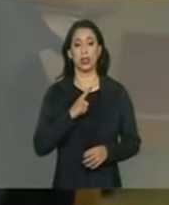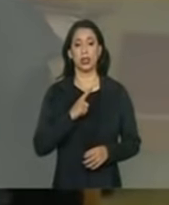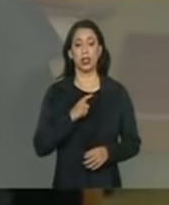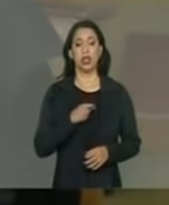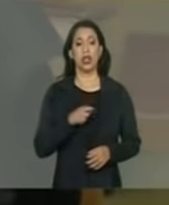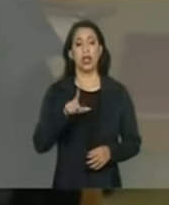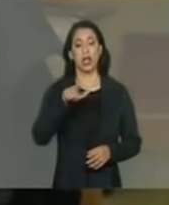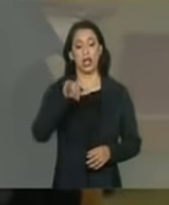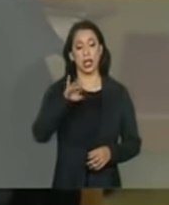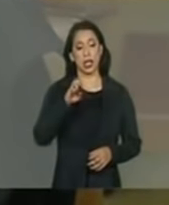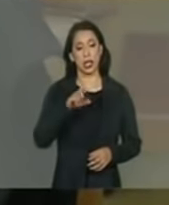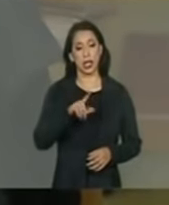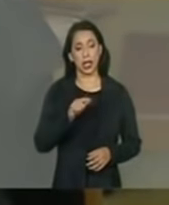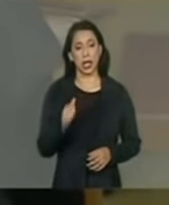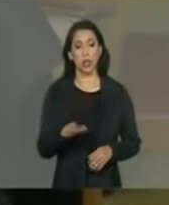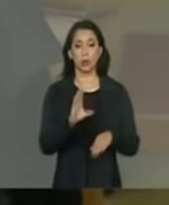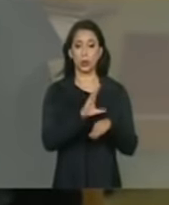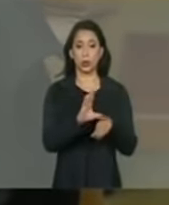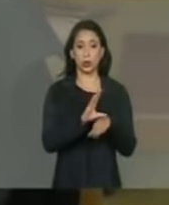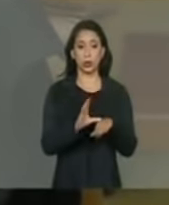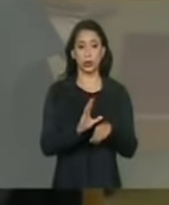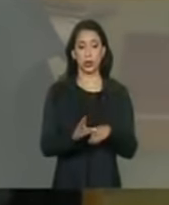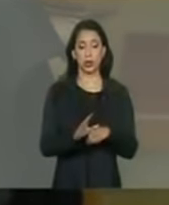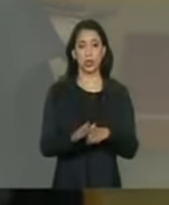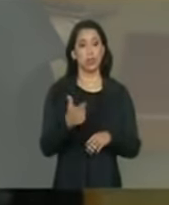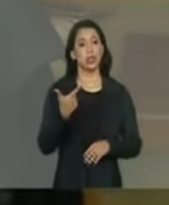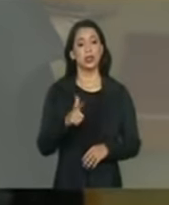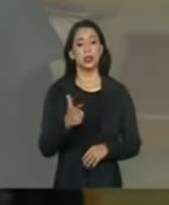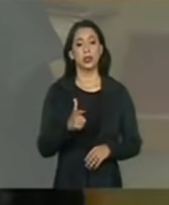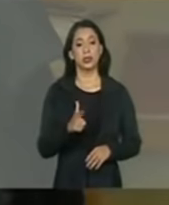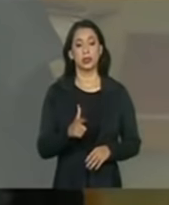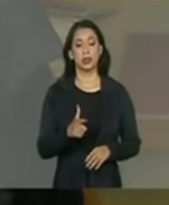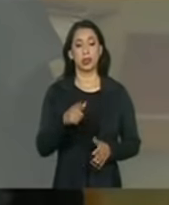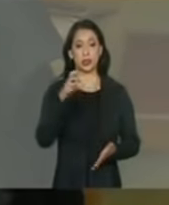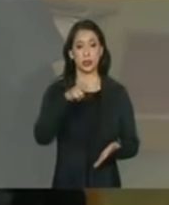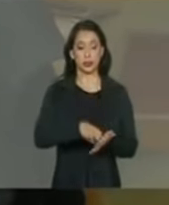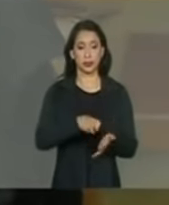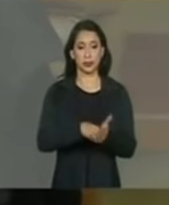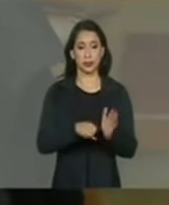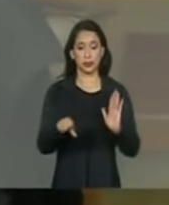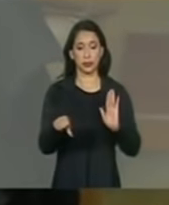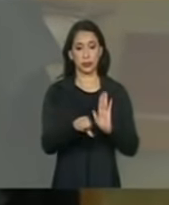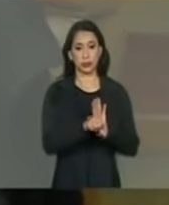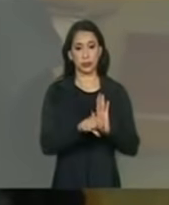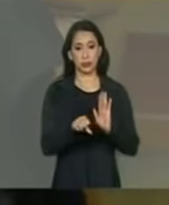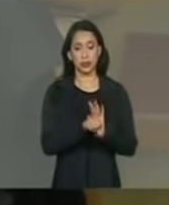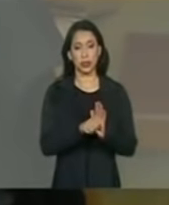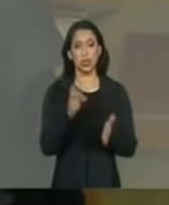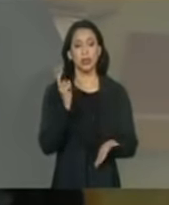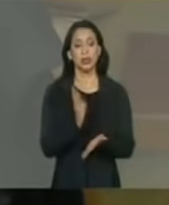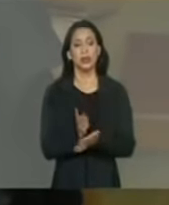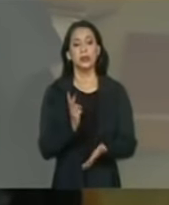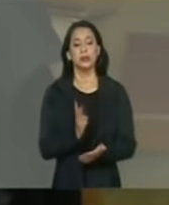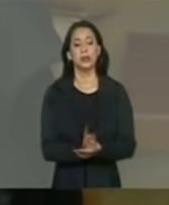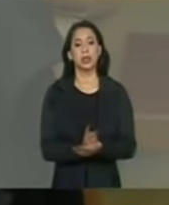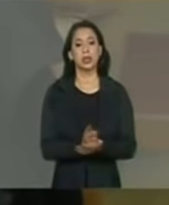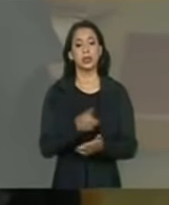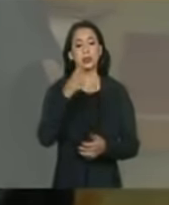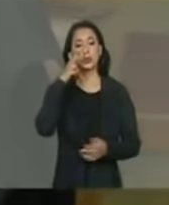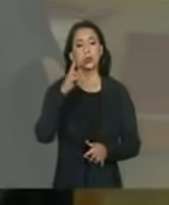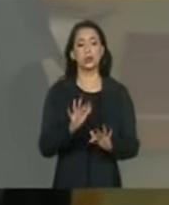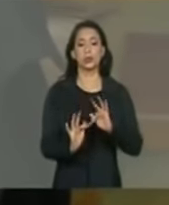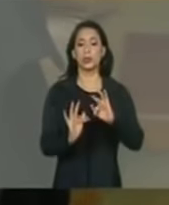índole e funcional que nenhuma execução de condenação criminal em nosso país mesmo que se trata de uma simples